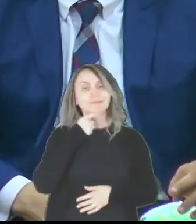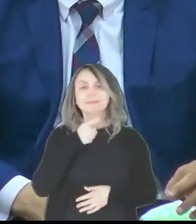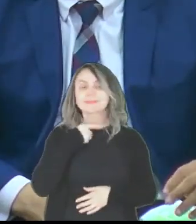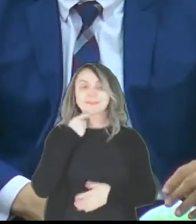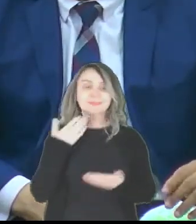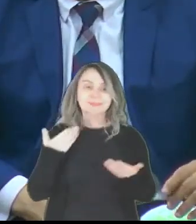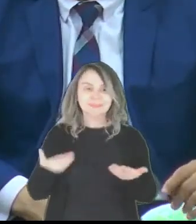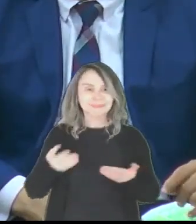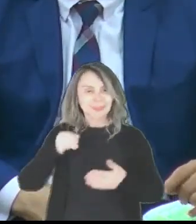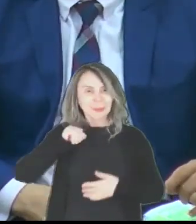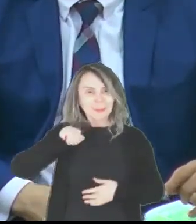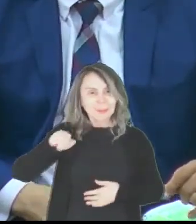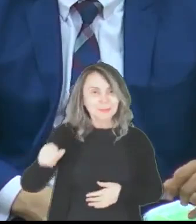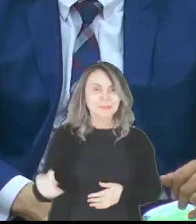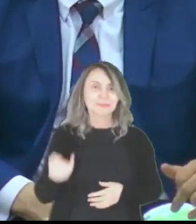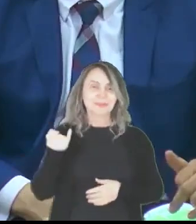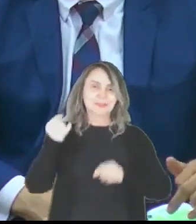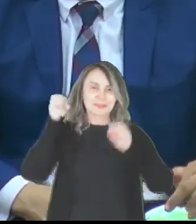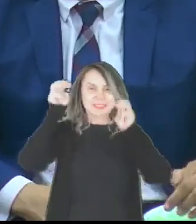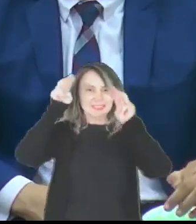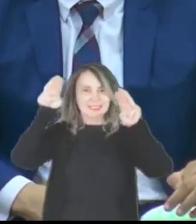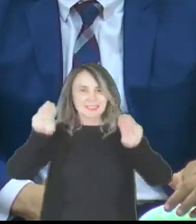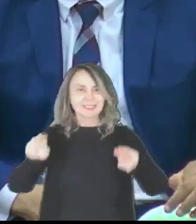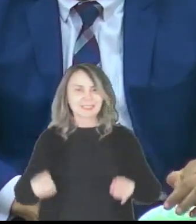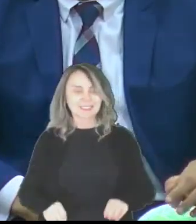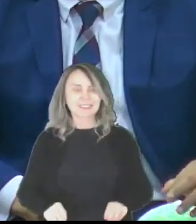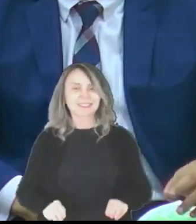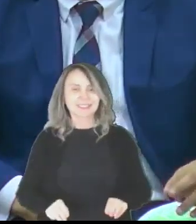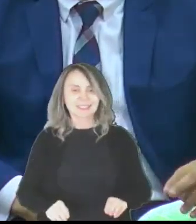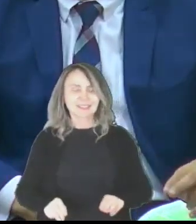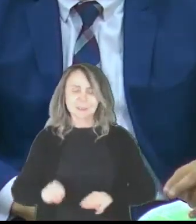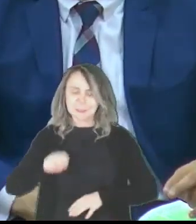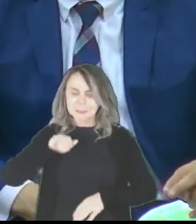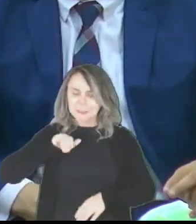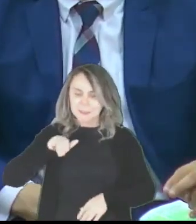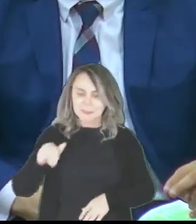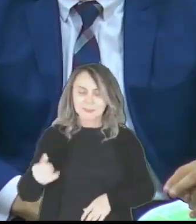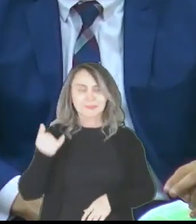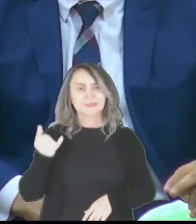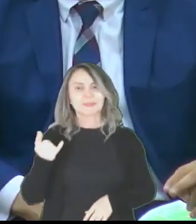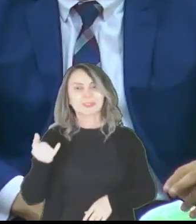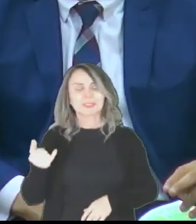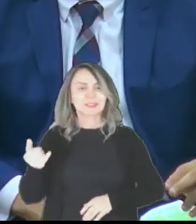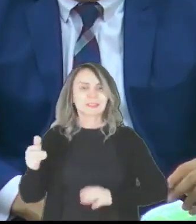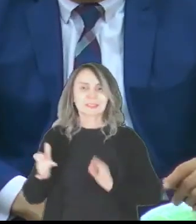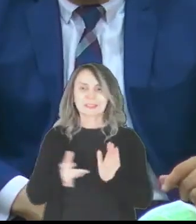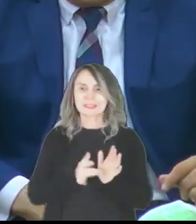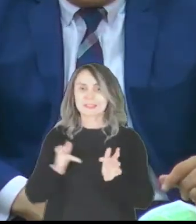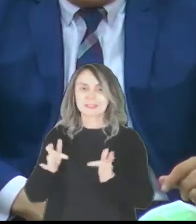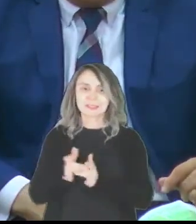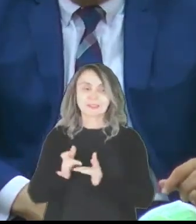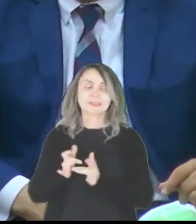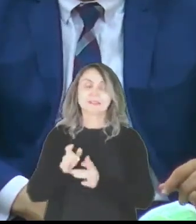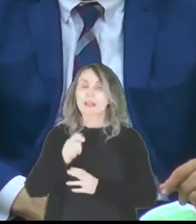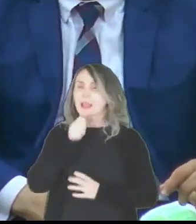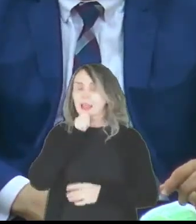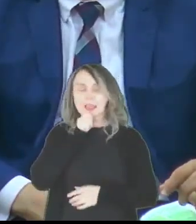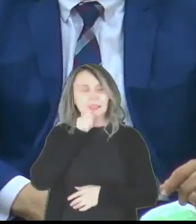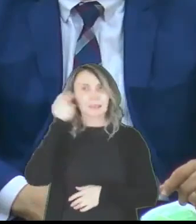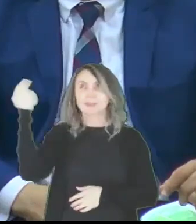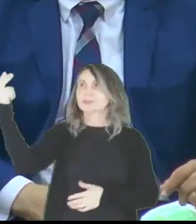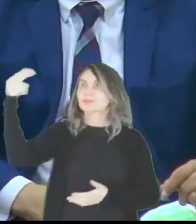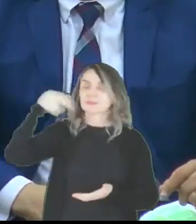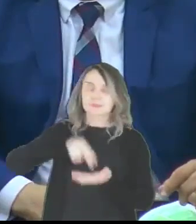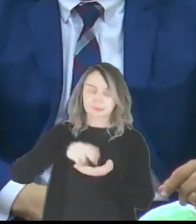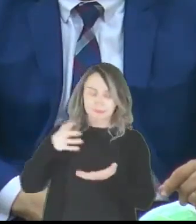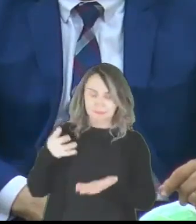maná, aproveite enquanto a porta está aberta, aproveite enquanto Jesus não vem buscar a igreja, aproveite enquanto a porta